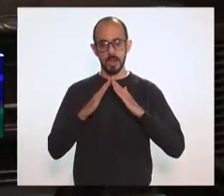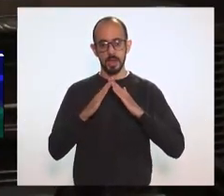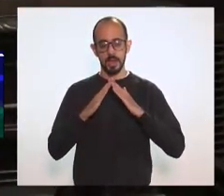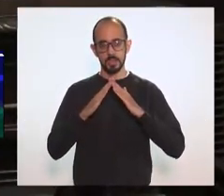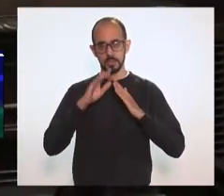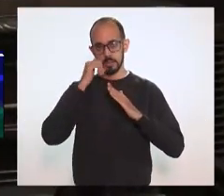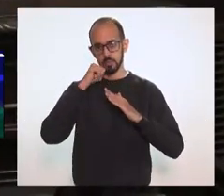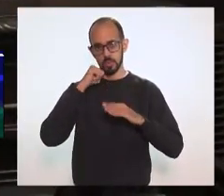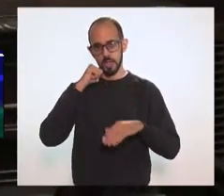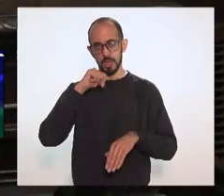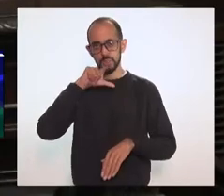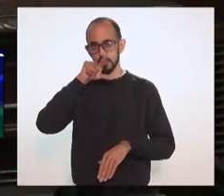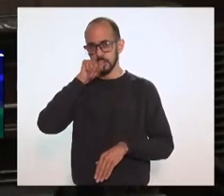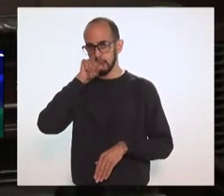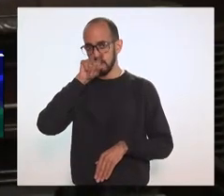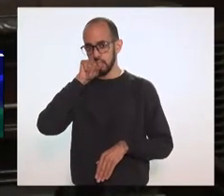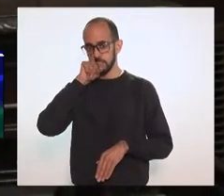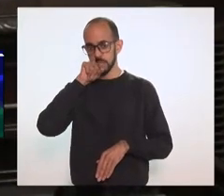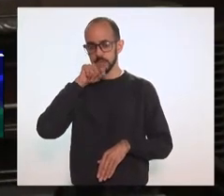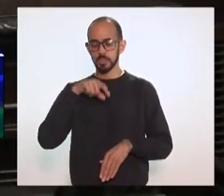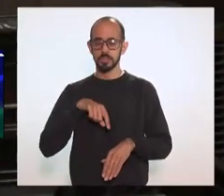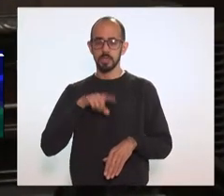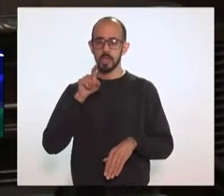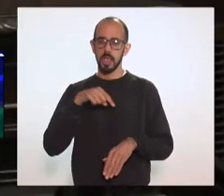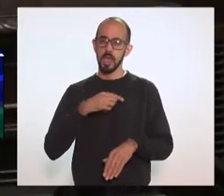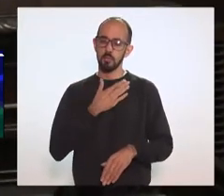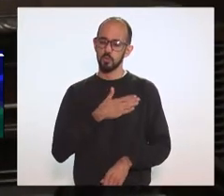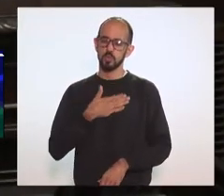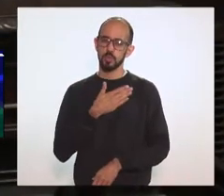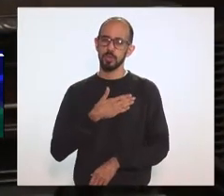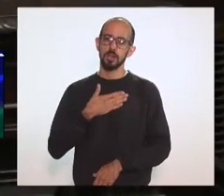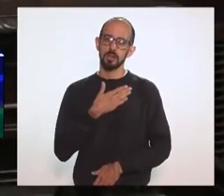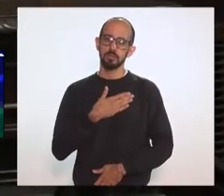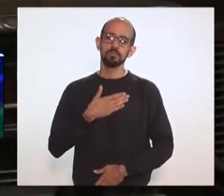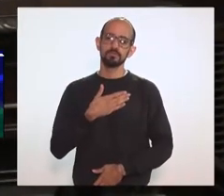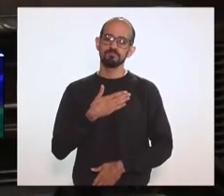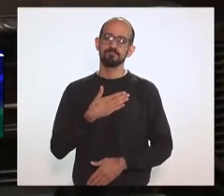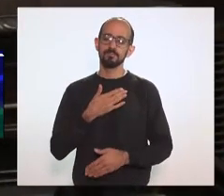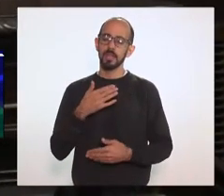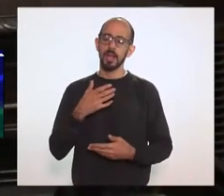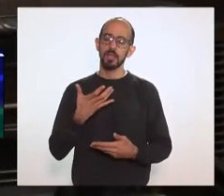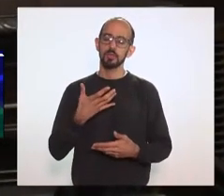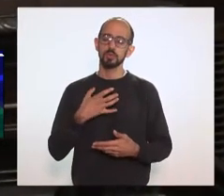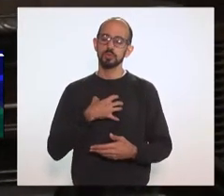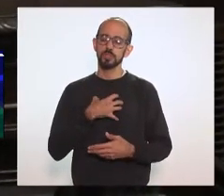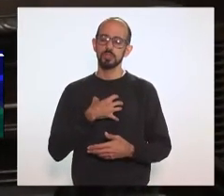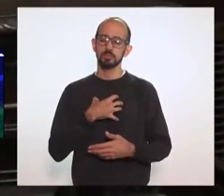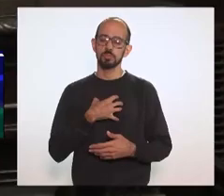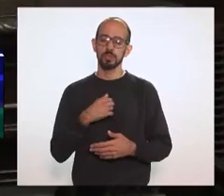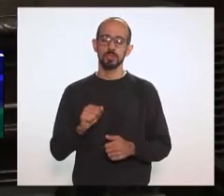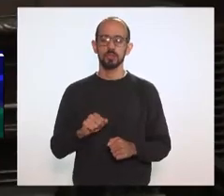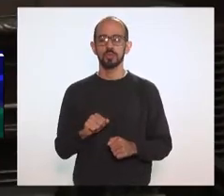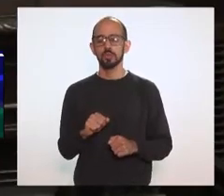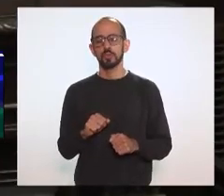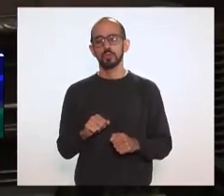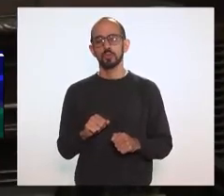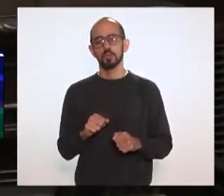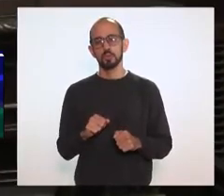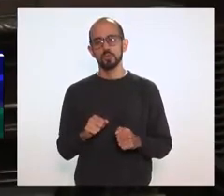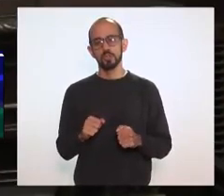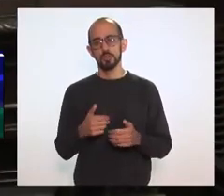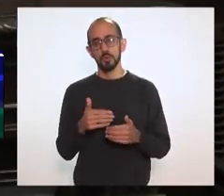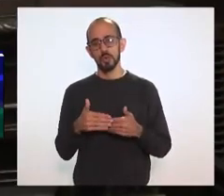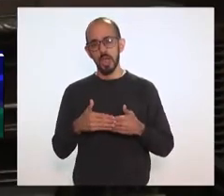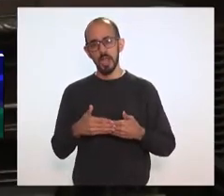Nilópolis. Foi muito gratificante a experiência, enquanto gestor, poder inaugurar esse